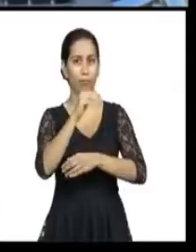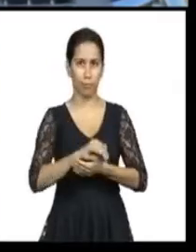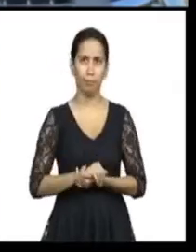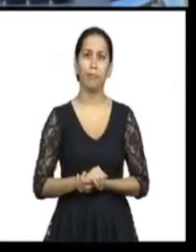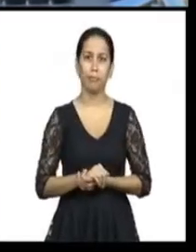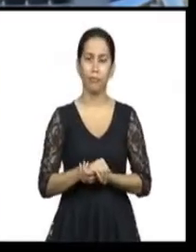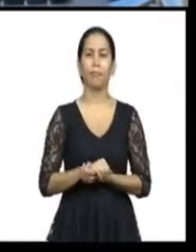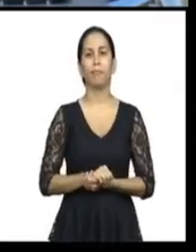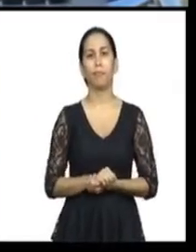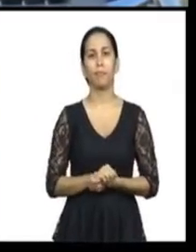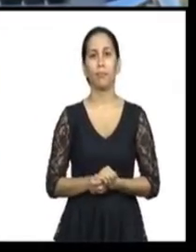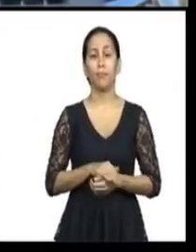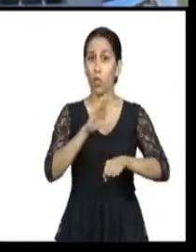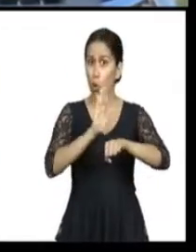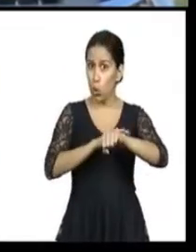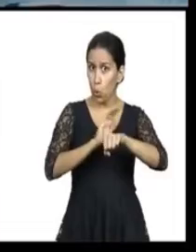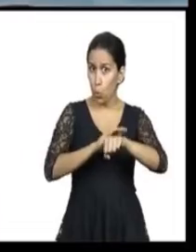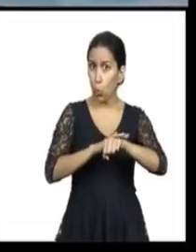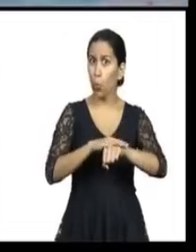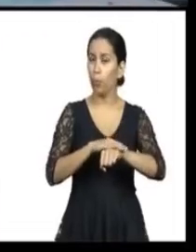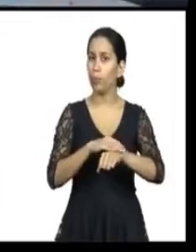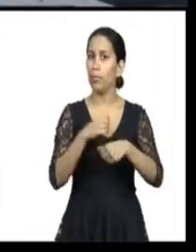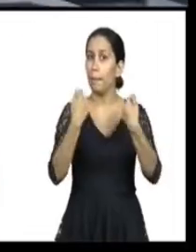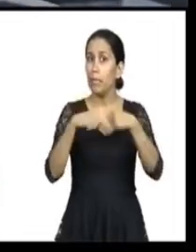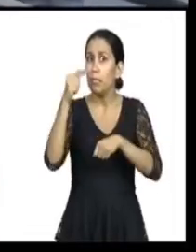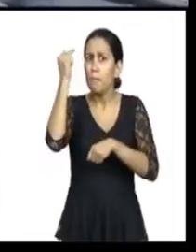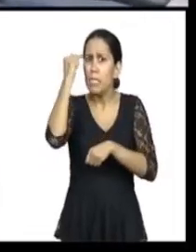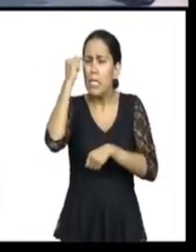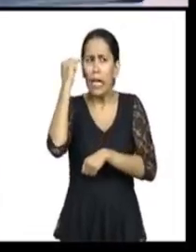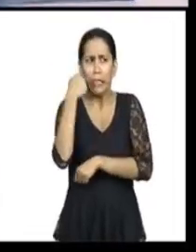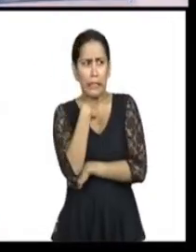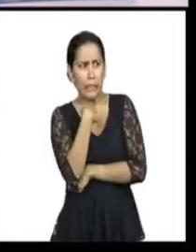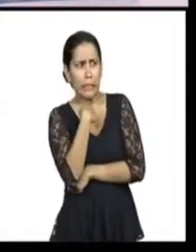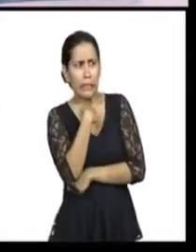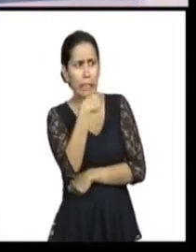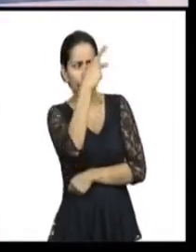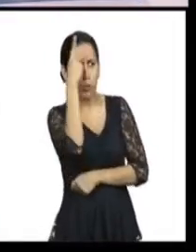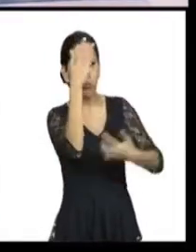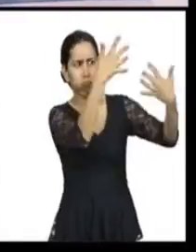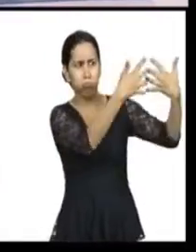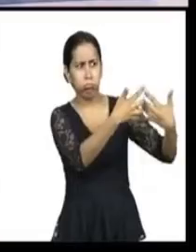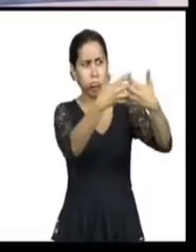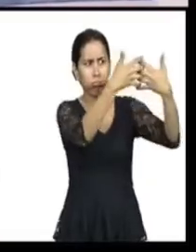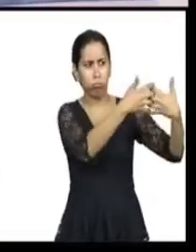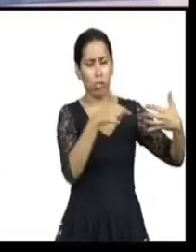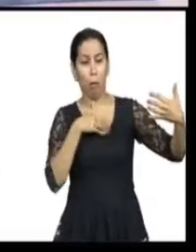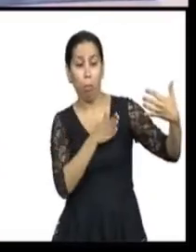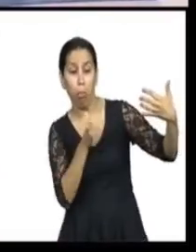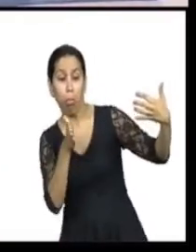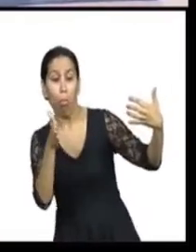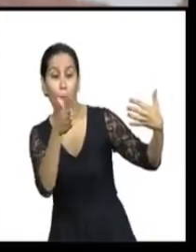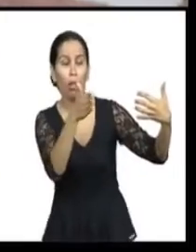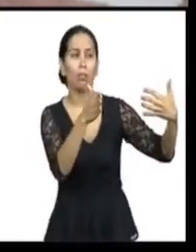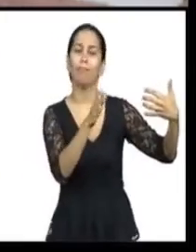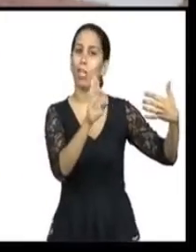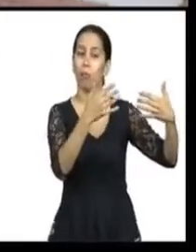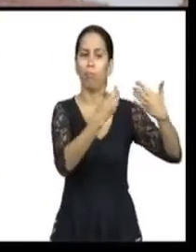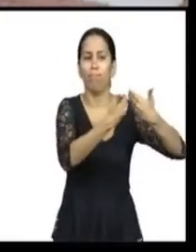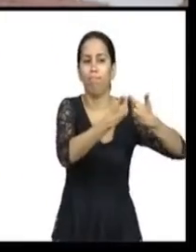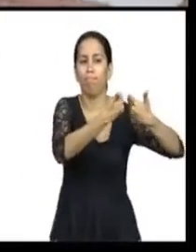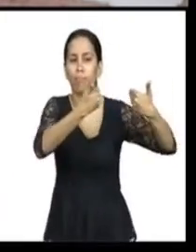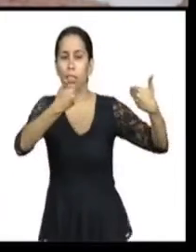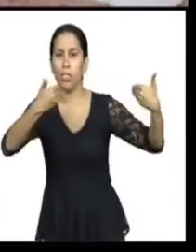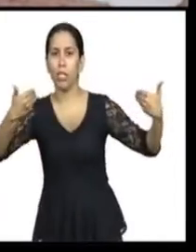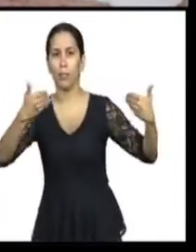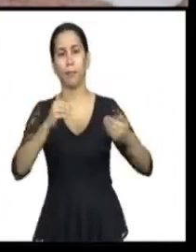próximo a um equipamento, use o mesmo princípio. Não pare no ponto cego do operador. Mantenha uma distância bem segura. As